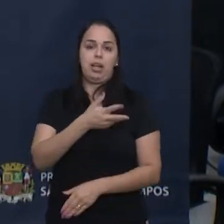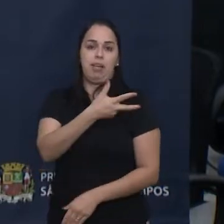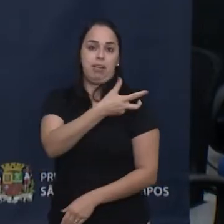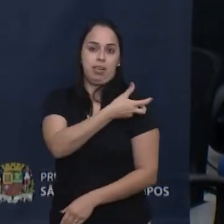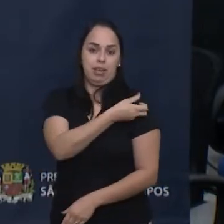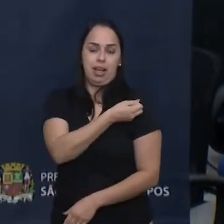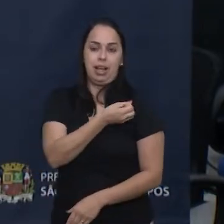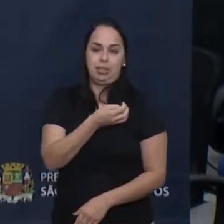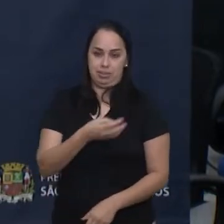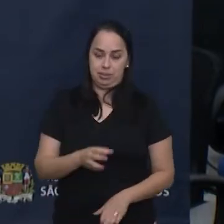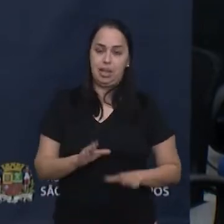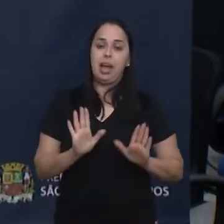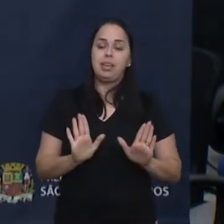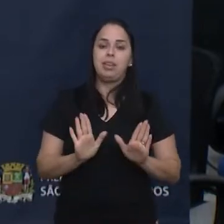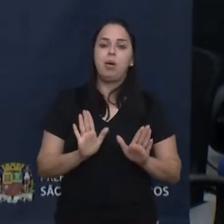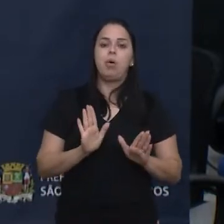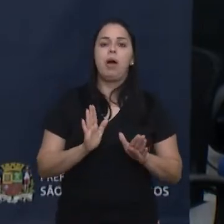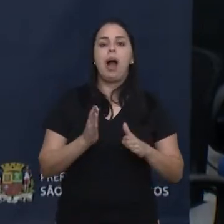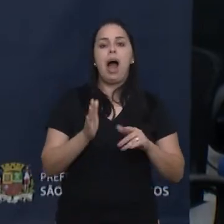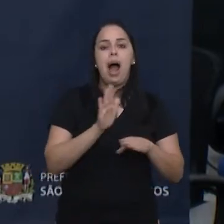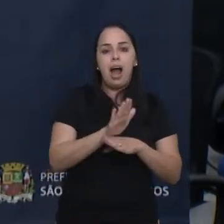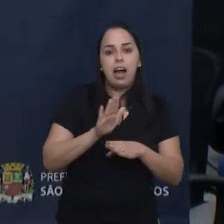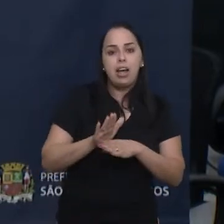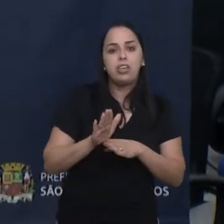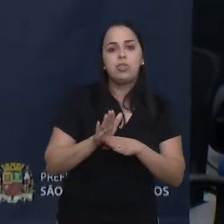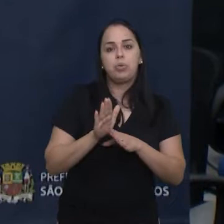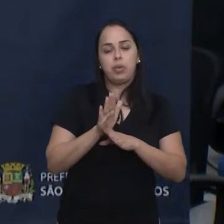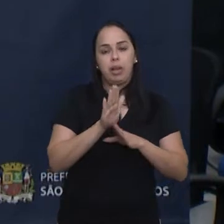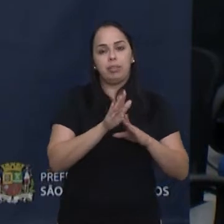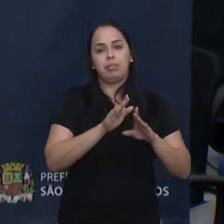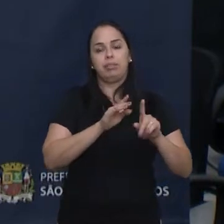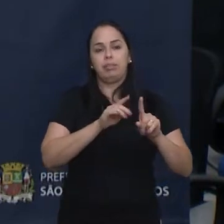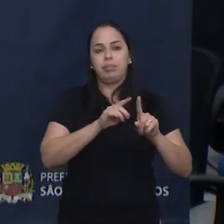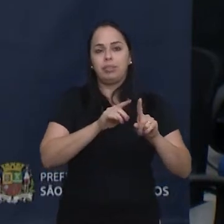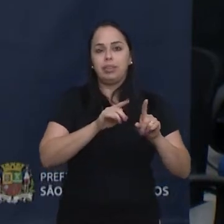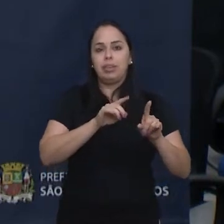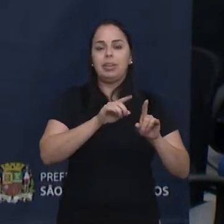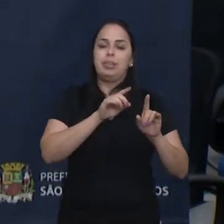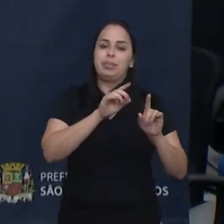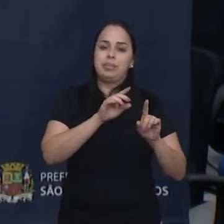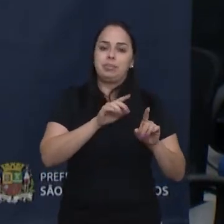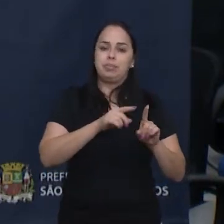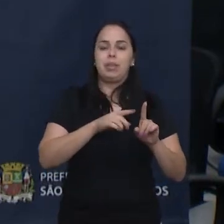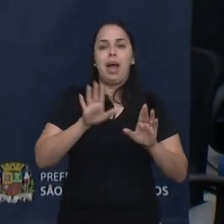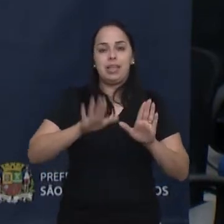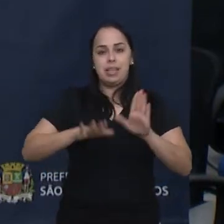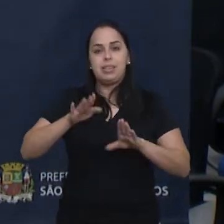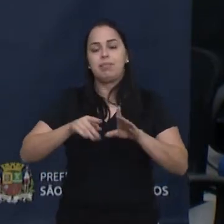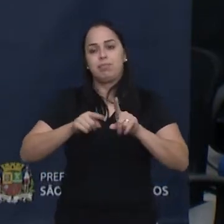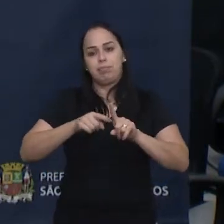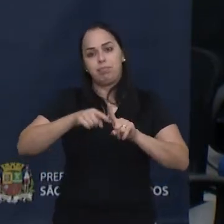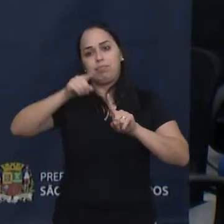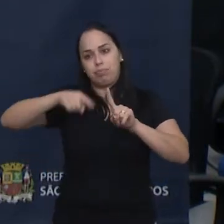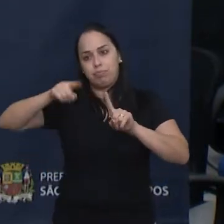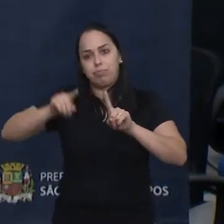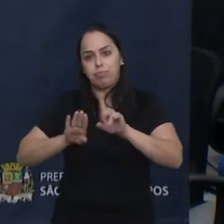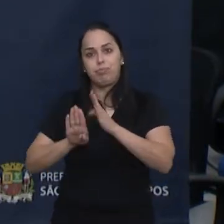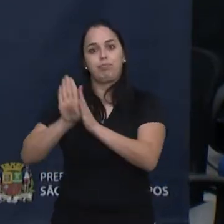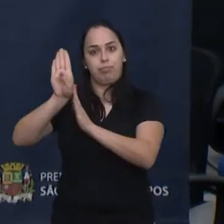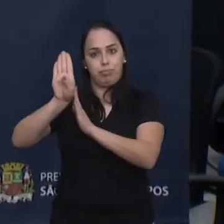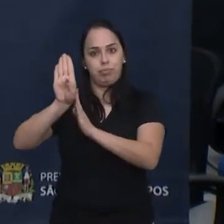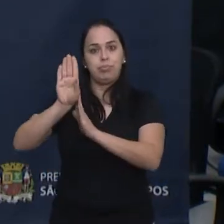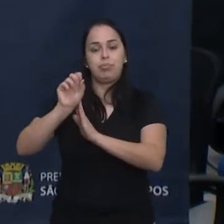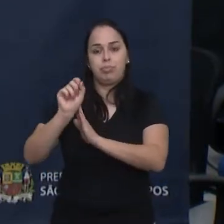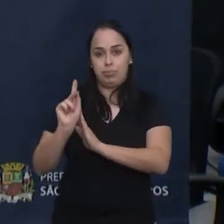Então, essa soma de fatores ela acaba contribuindo para que a gente tenha, mesmo com uma alta de casos, num primeiro